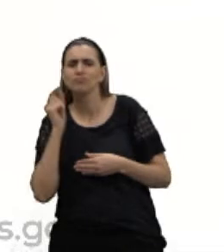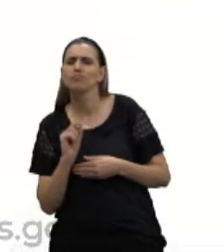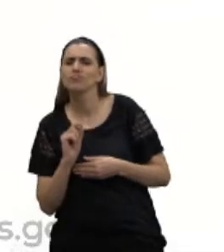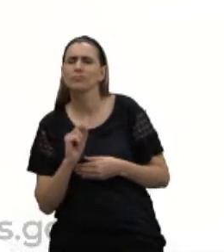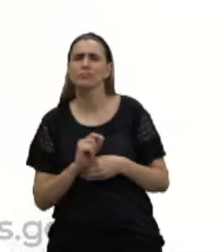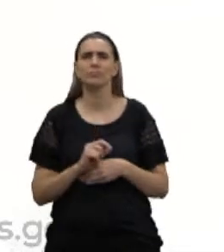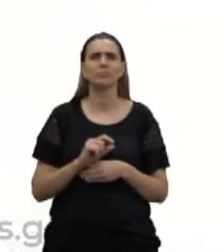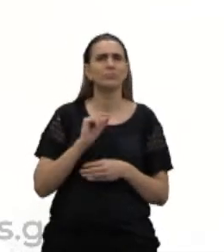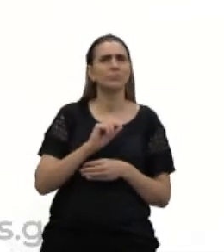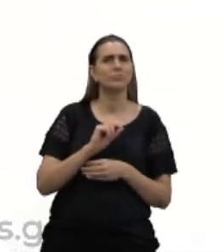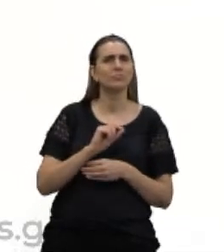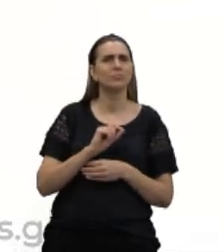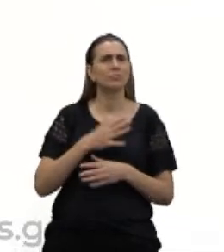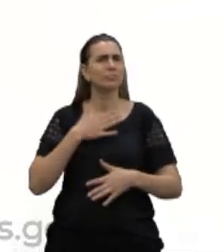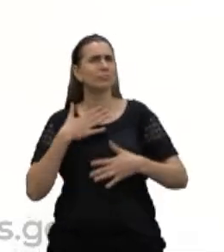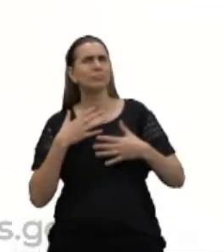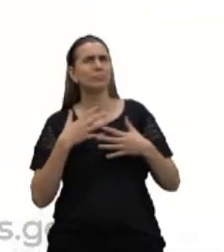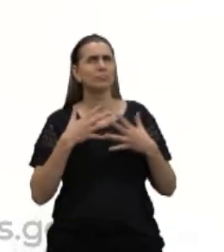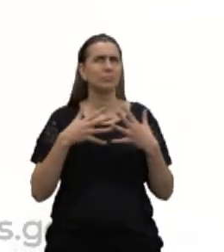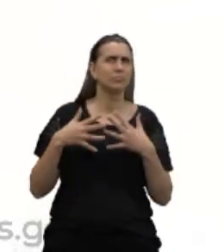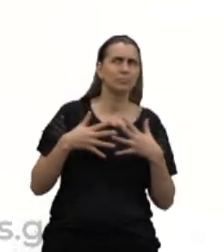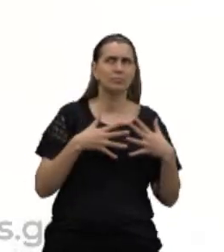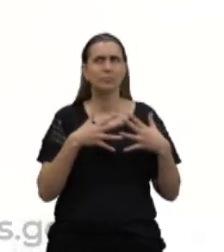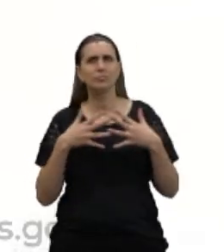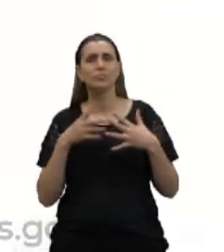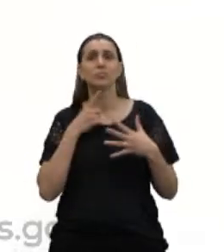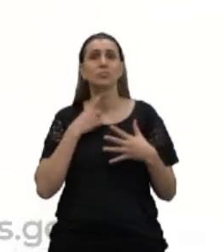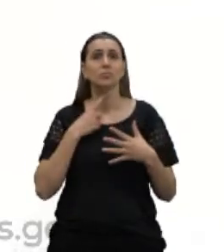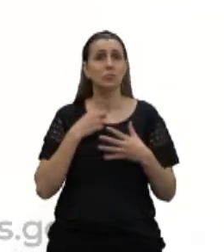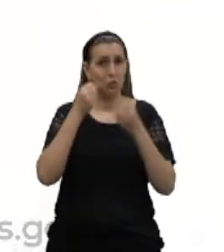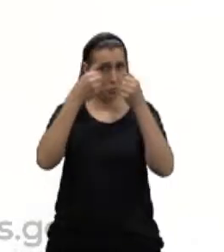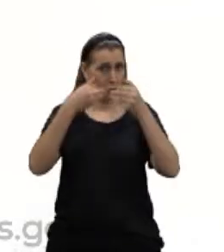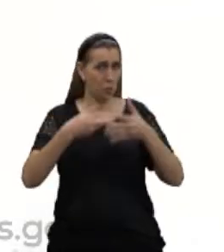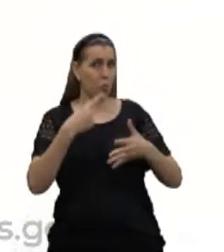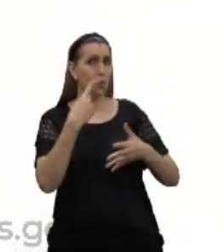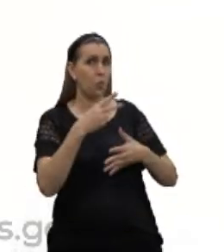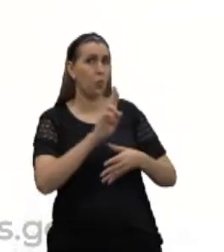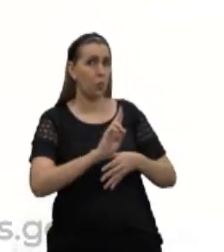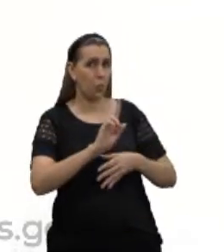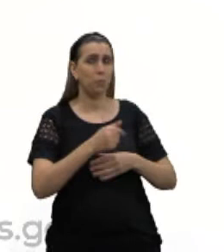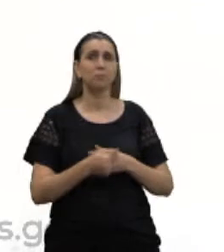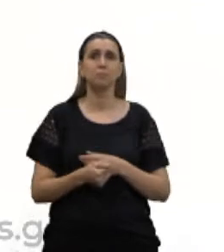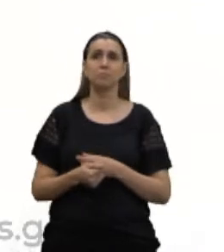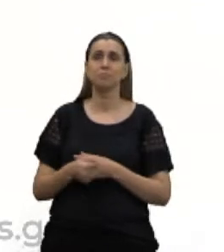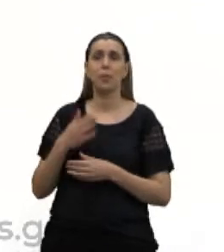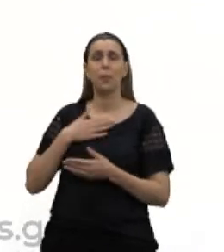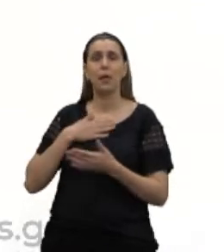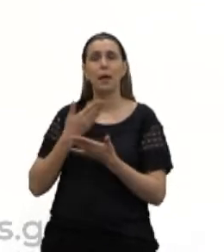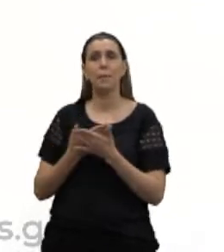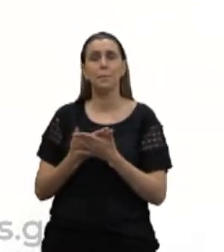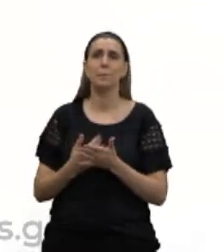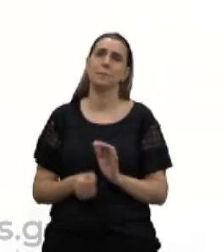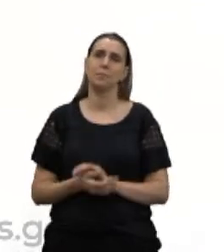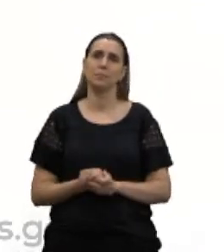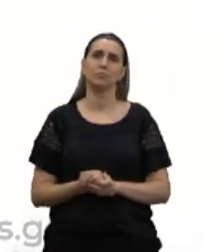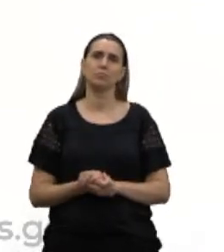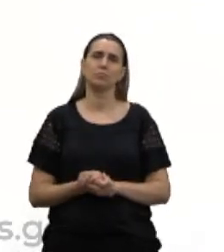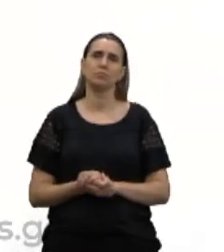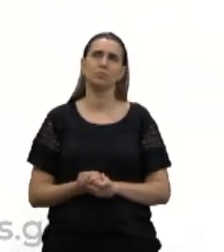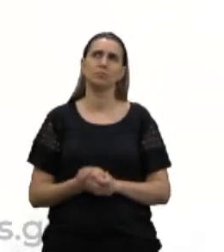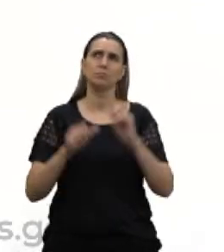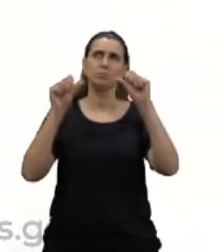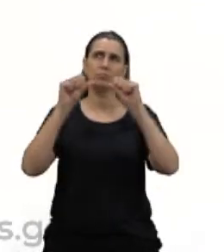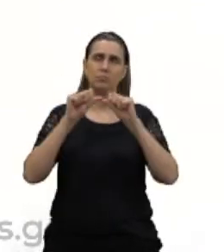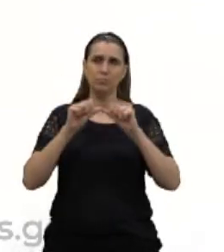né, Lu, que eu fiquei... Mas eu gostei muito da tua explicação, vou usar nas minhas aulas. Bom, essa